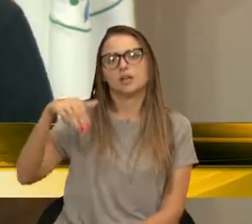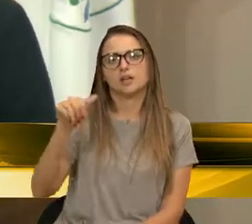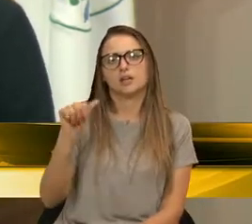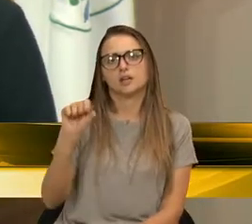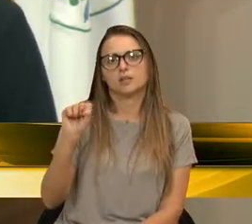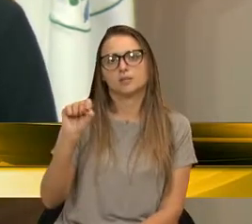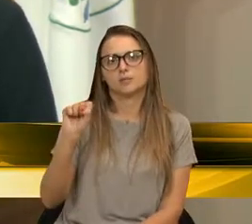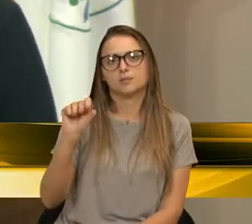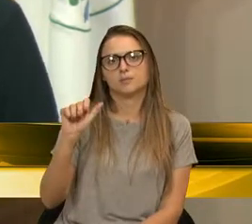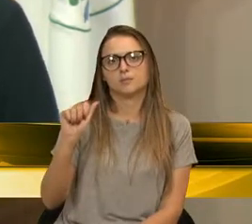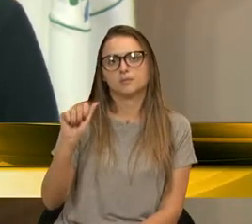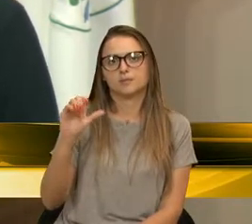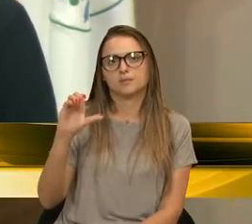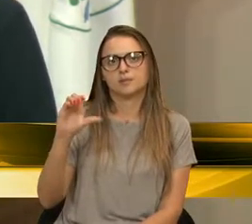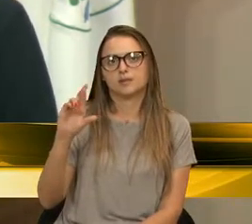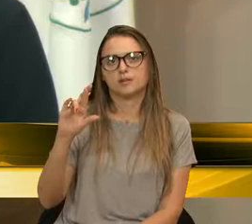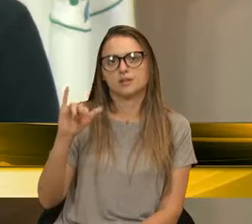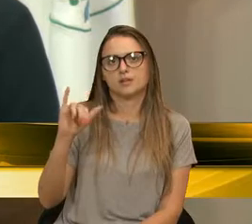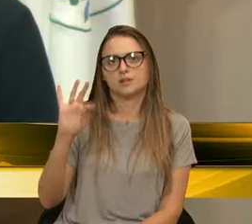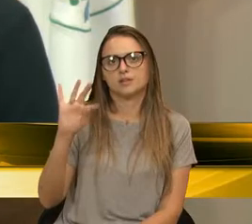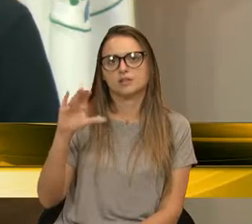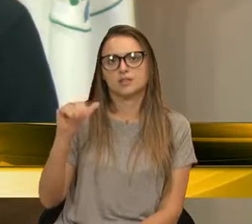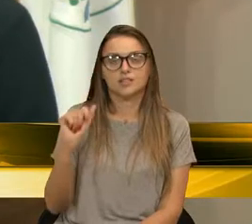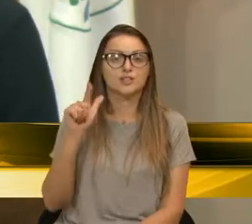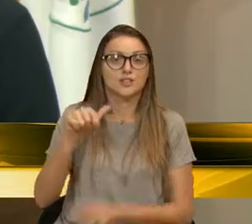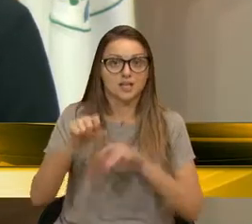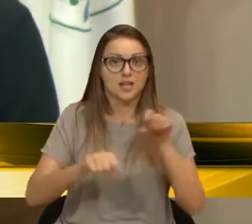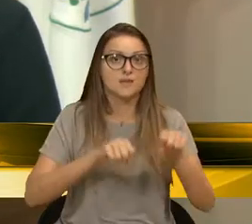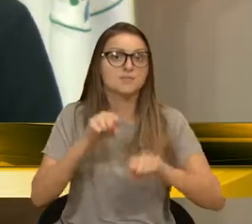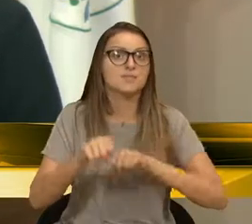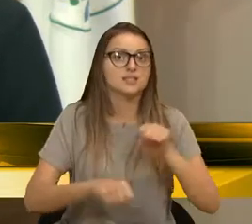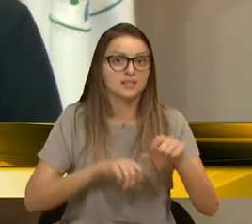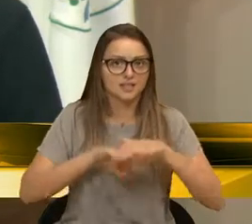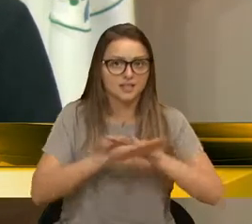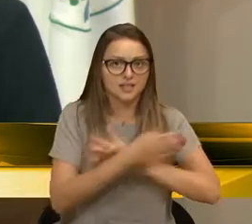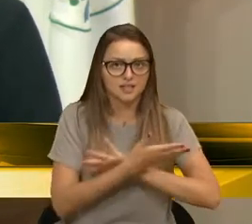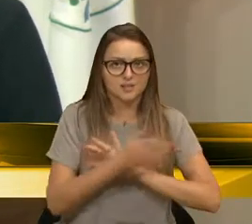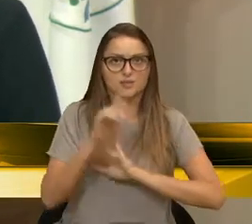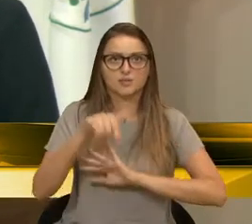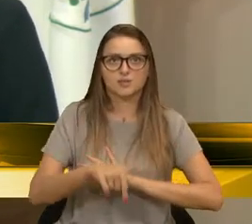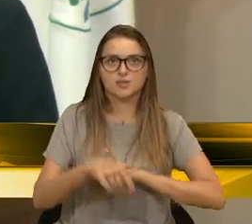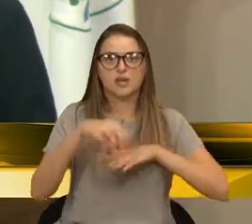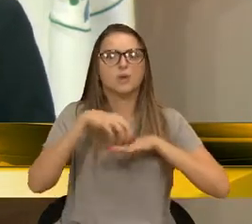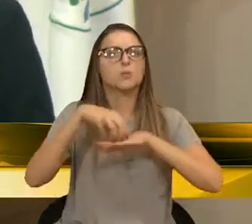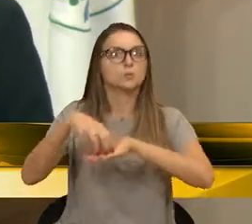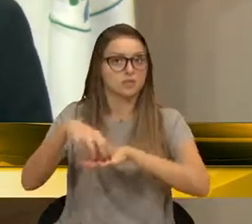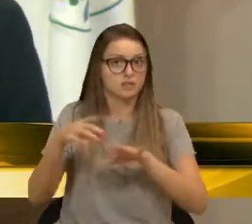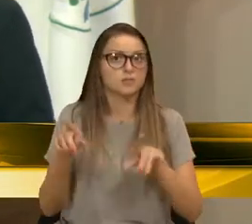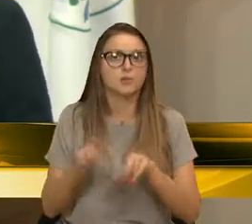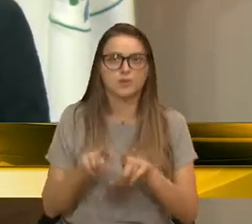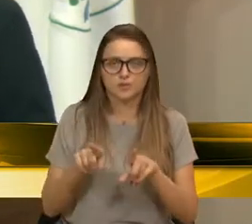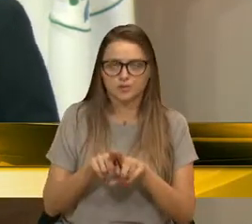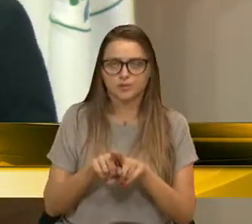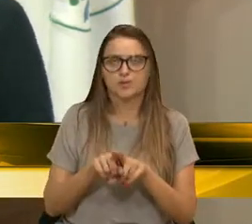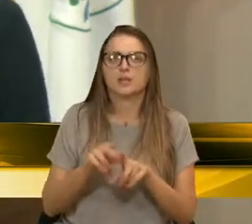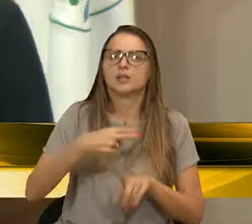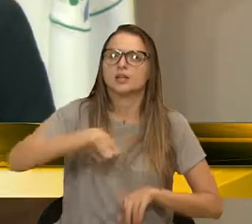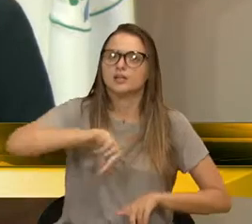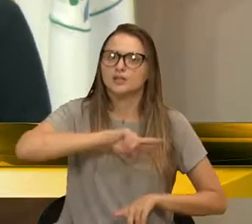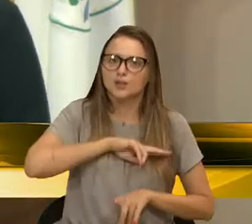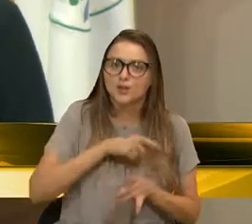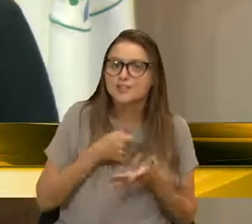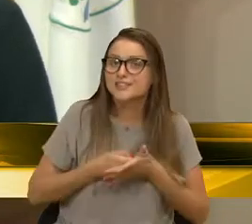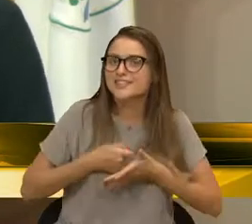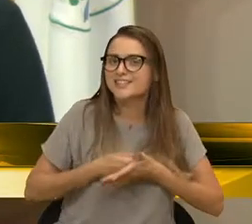vem trazendo a bicicleta como modal, inserindo no meio de transporte, né. A gente vem tentando